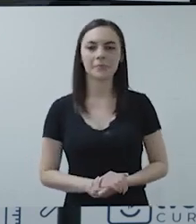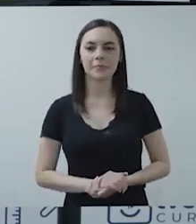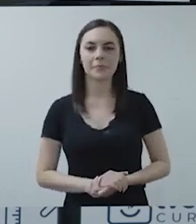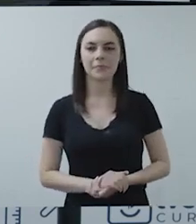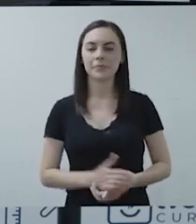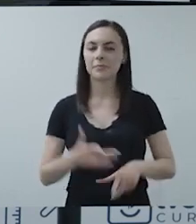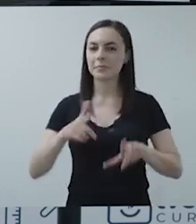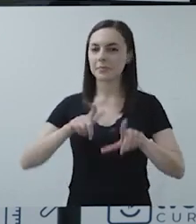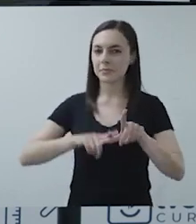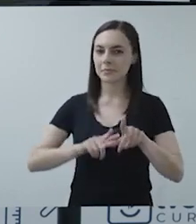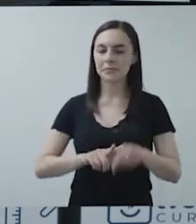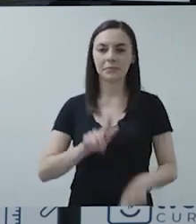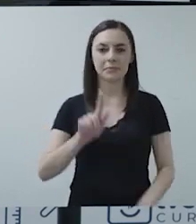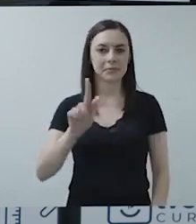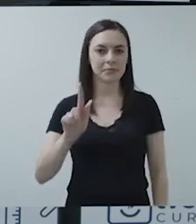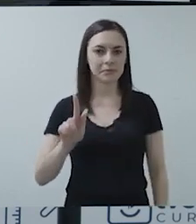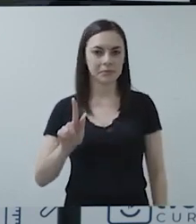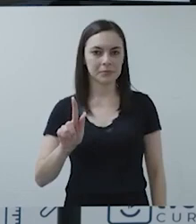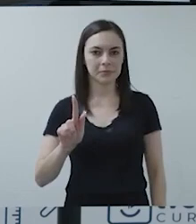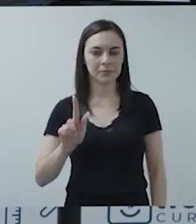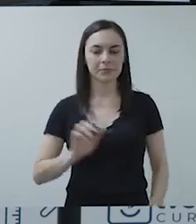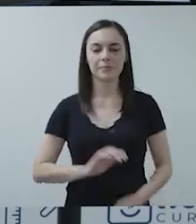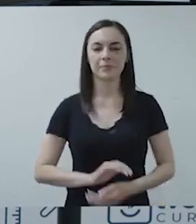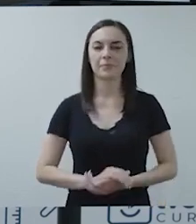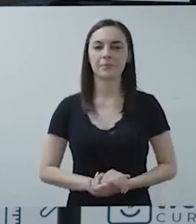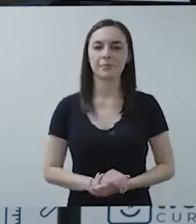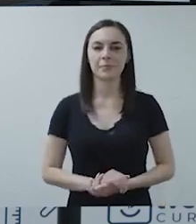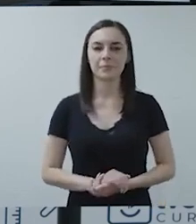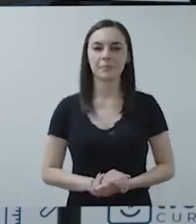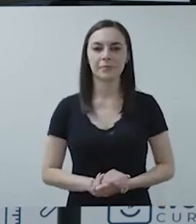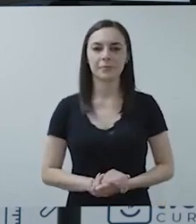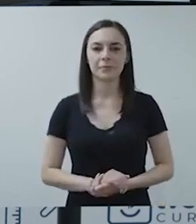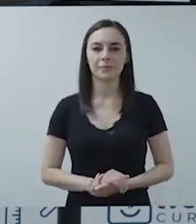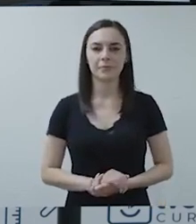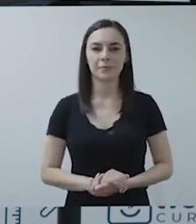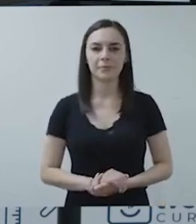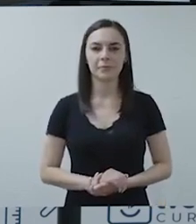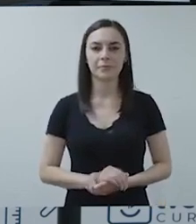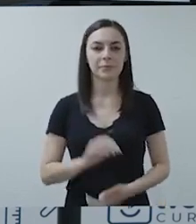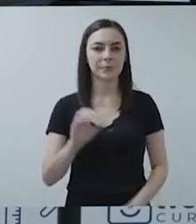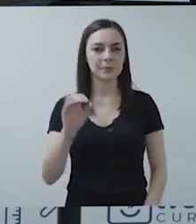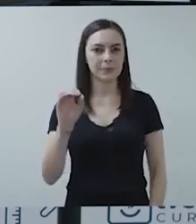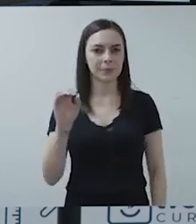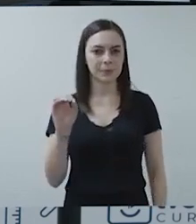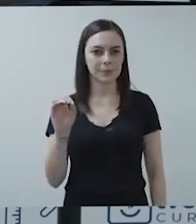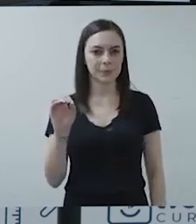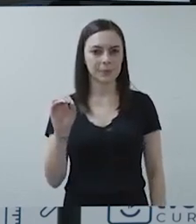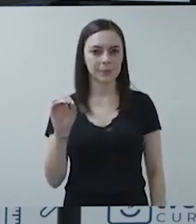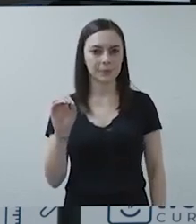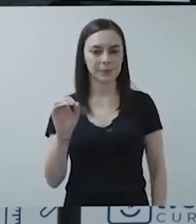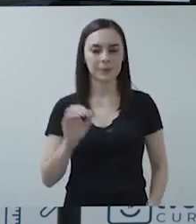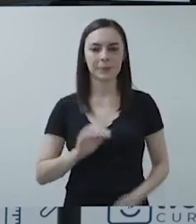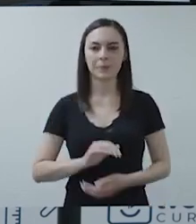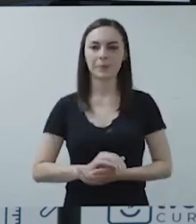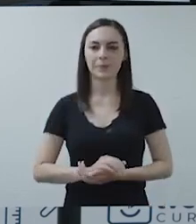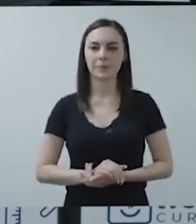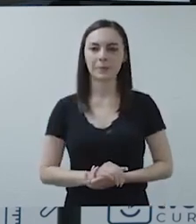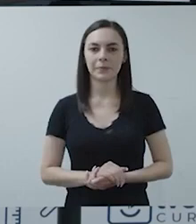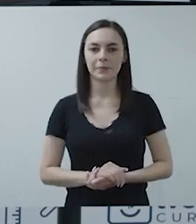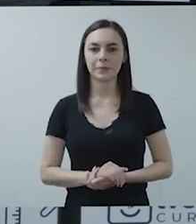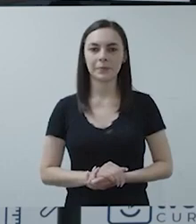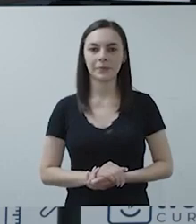A letra G, a letra O, a